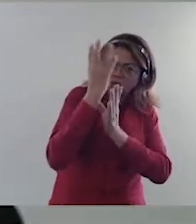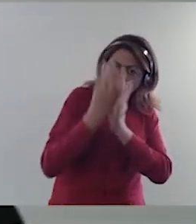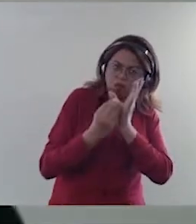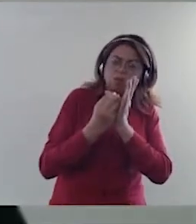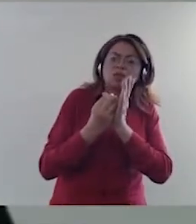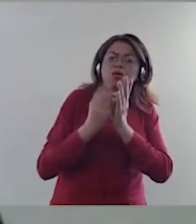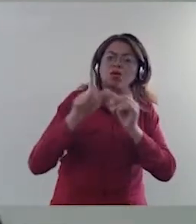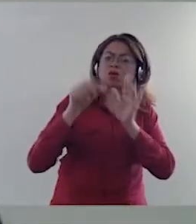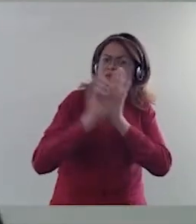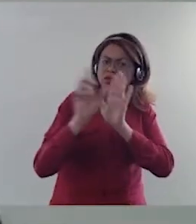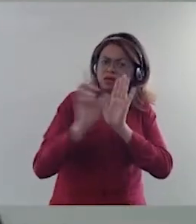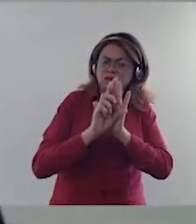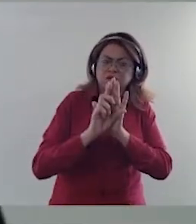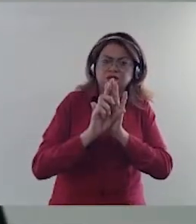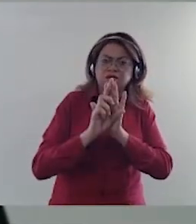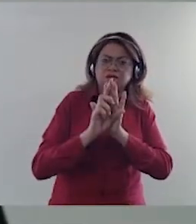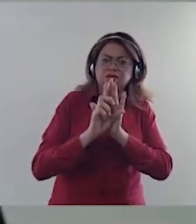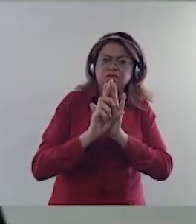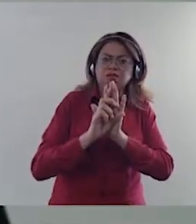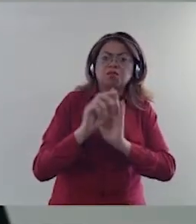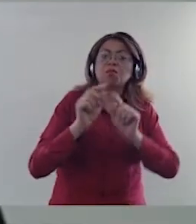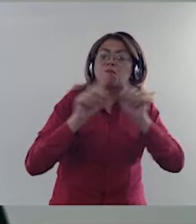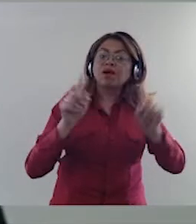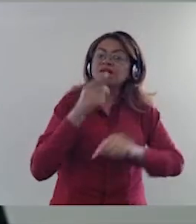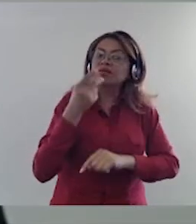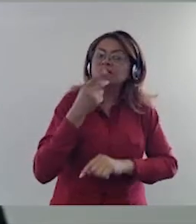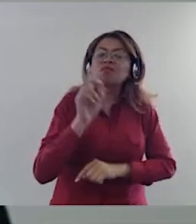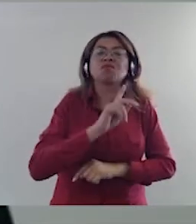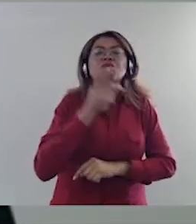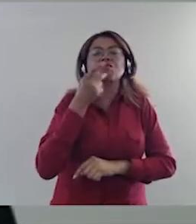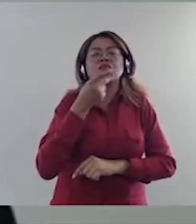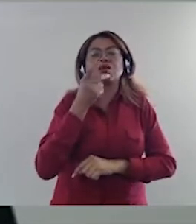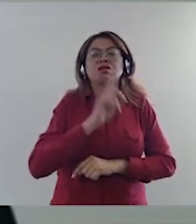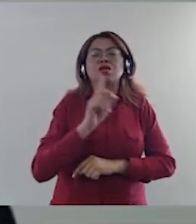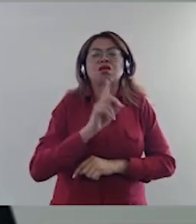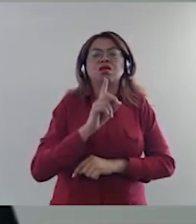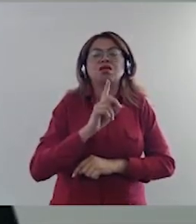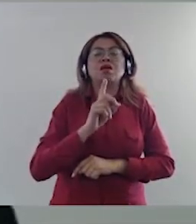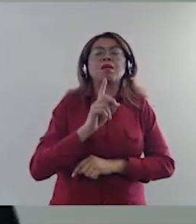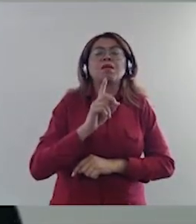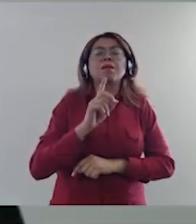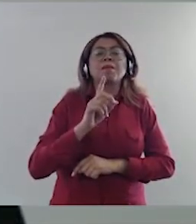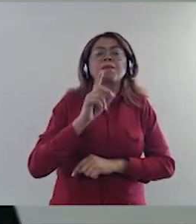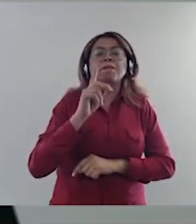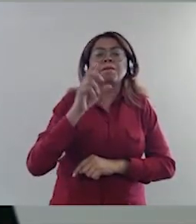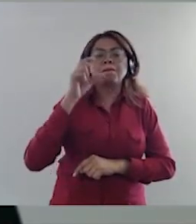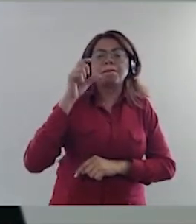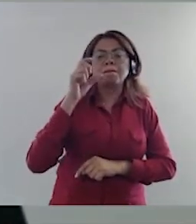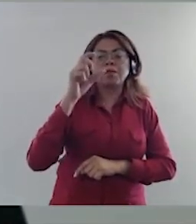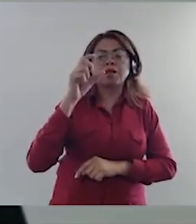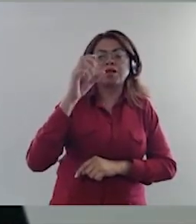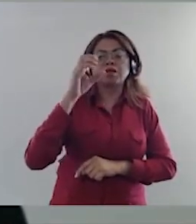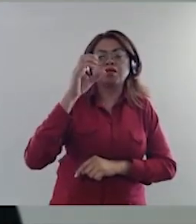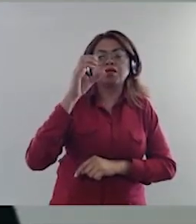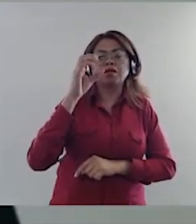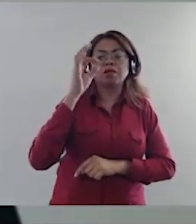em momento algum se refere à imprevisão. Esse é um dado importante. E a velha e boa,